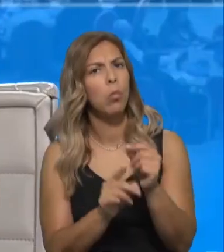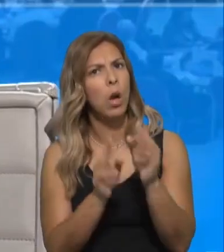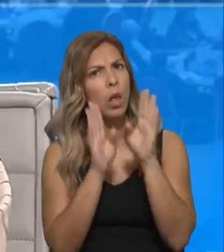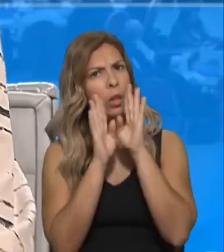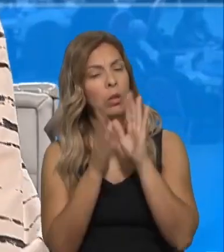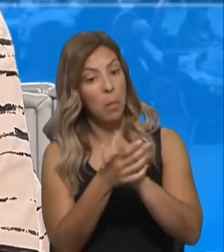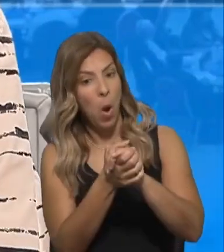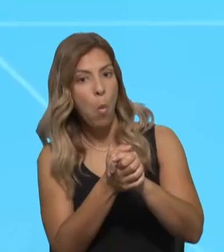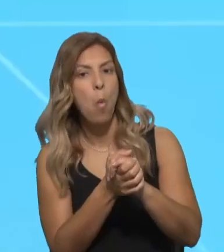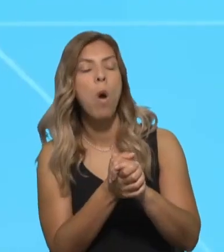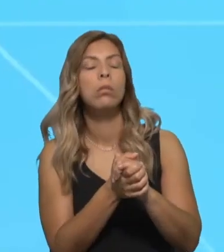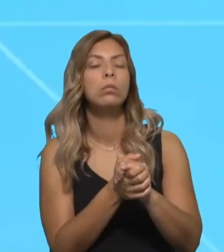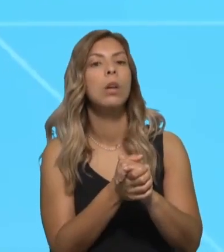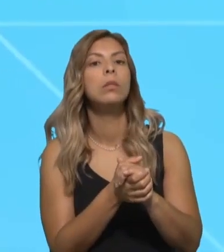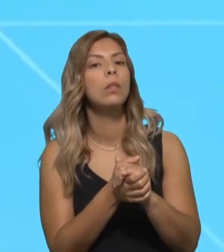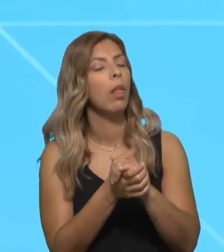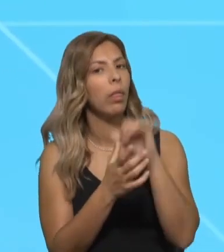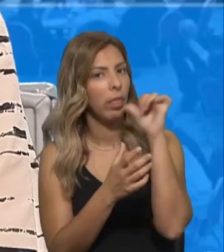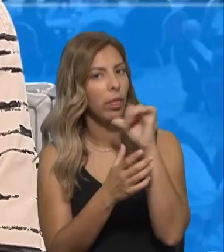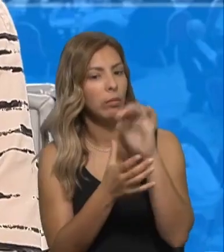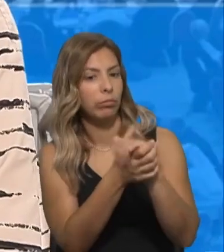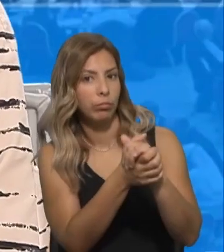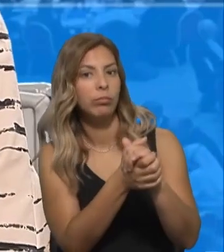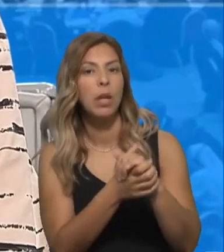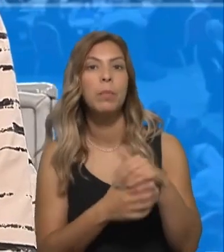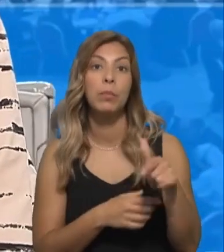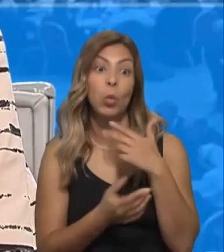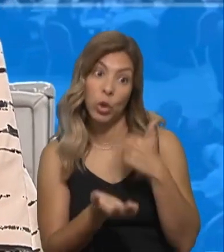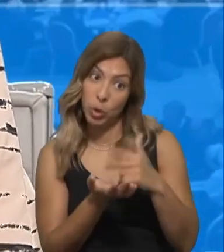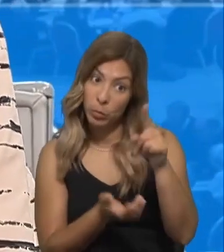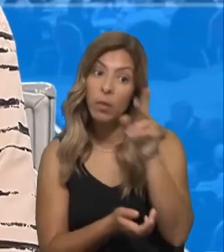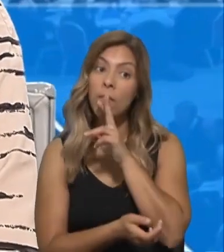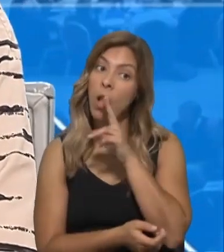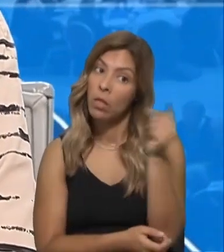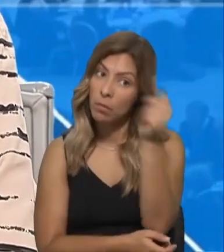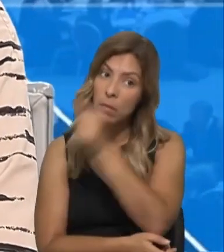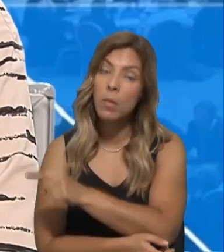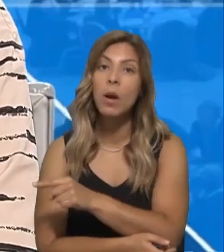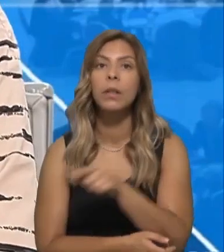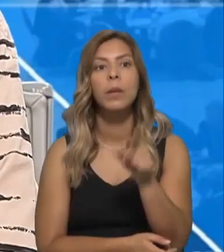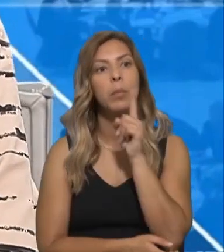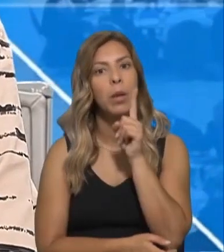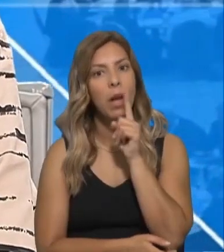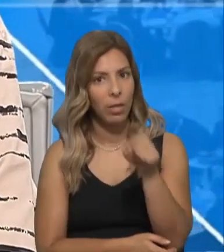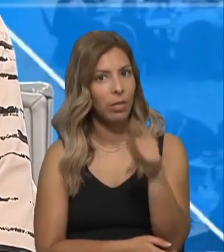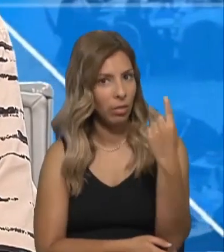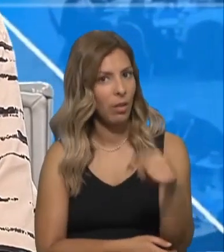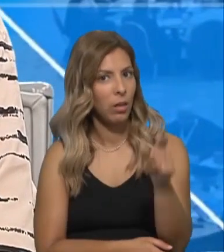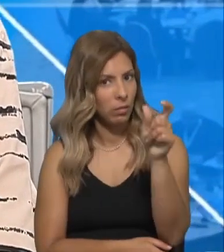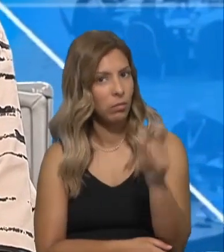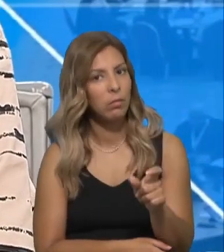de mão dada, e eu disse, e estamos à sua espera. E então ele, com sentido de humor, porque ele tem sentido de humor, de